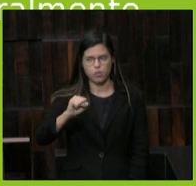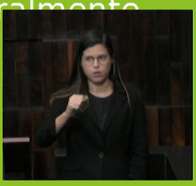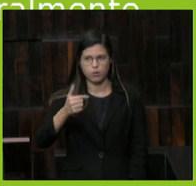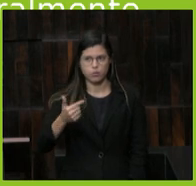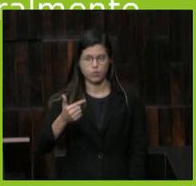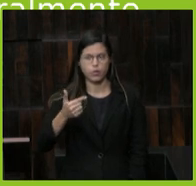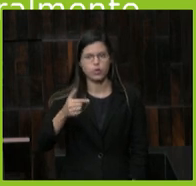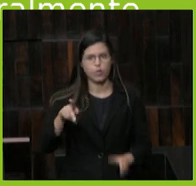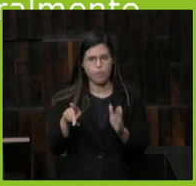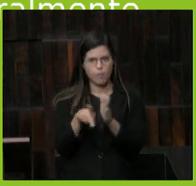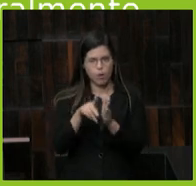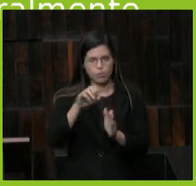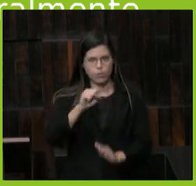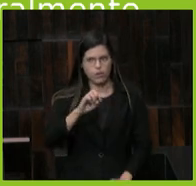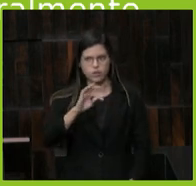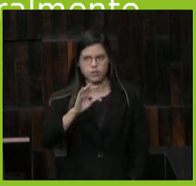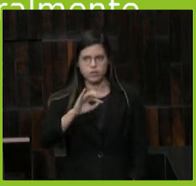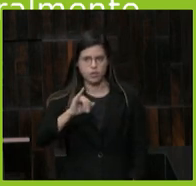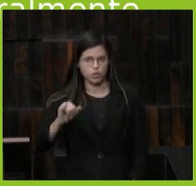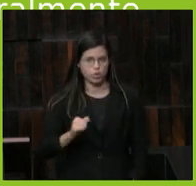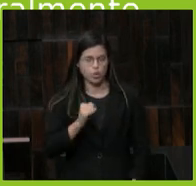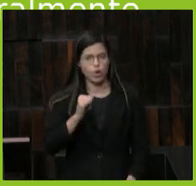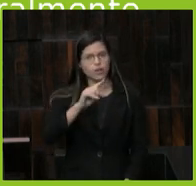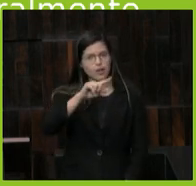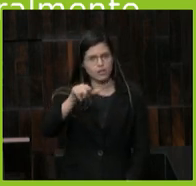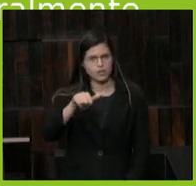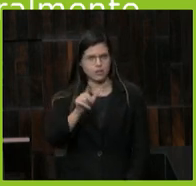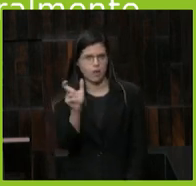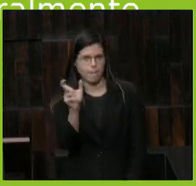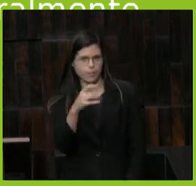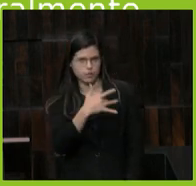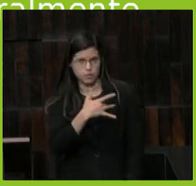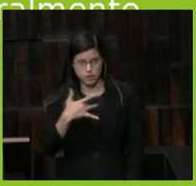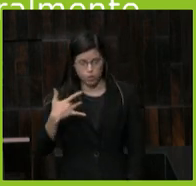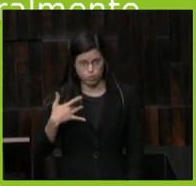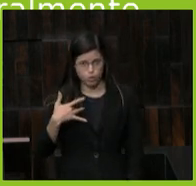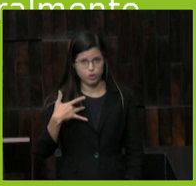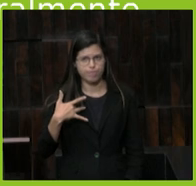tema 1082 do STJ, a questão do cancelamento de planos de saúde, tá?